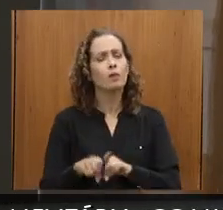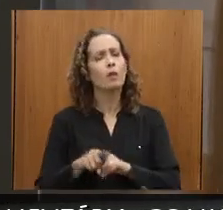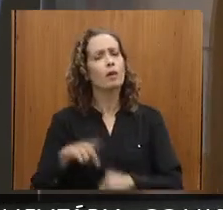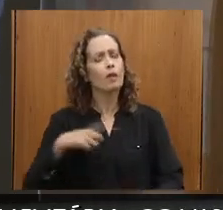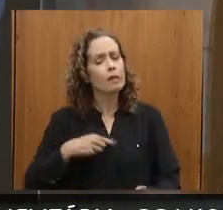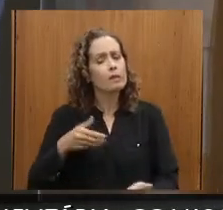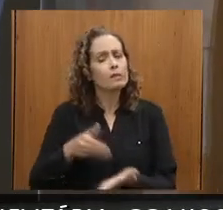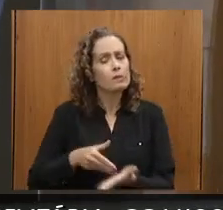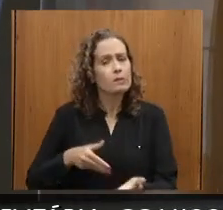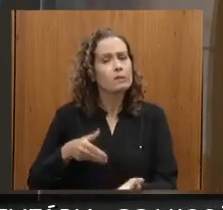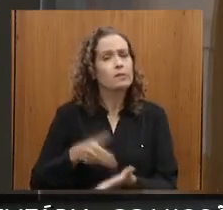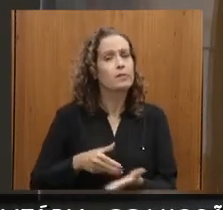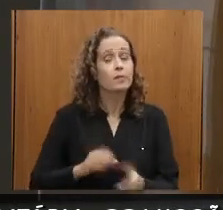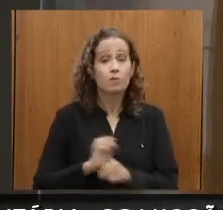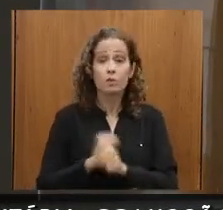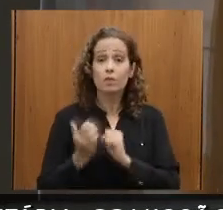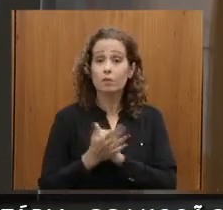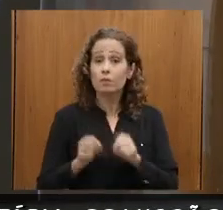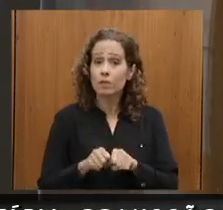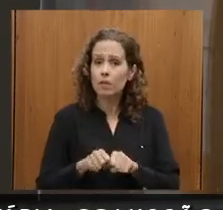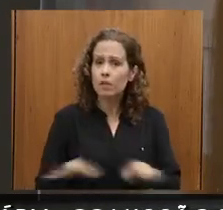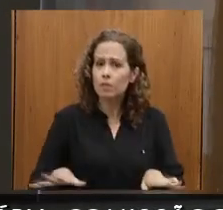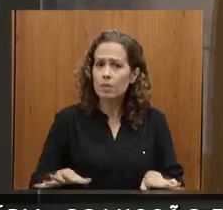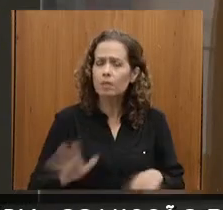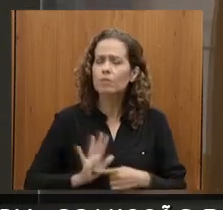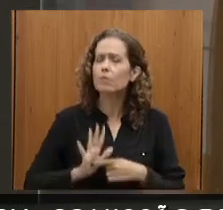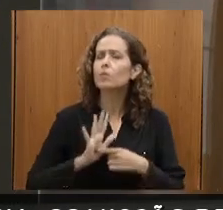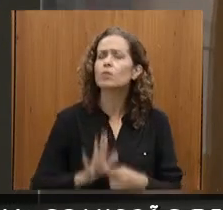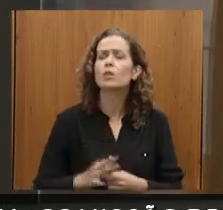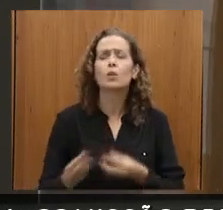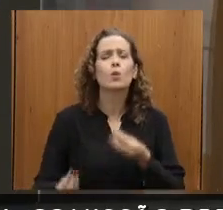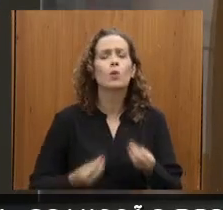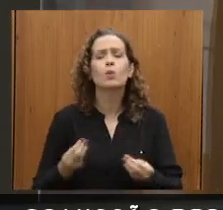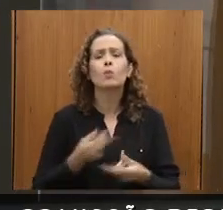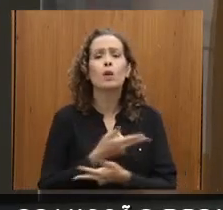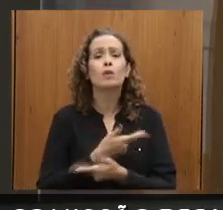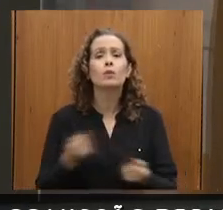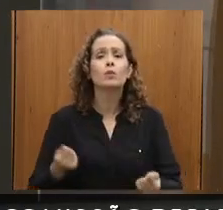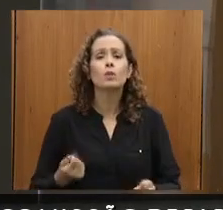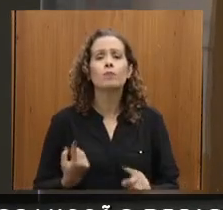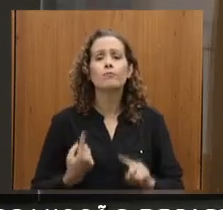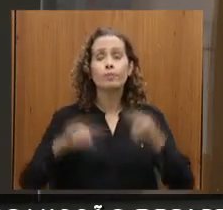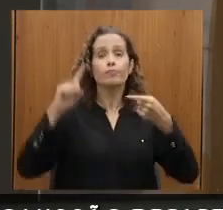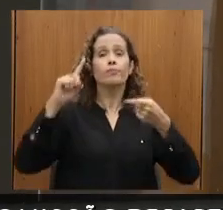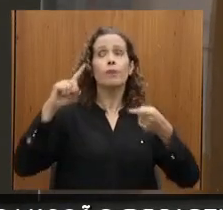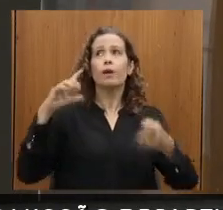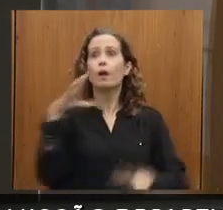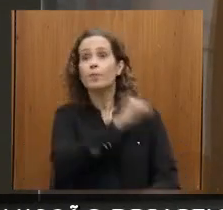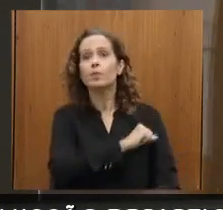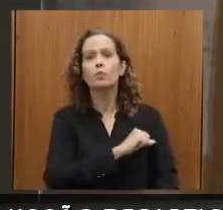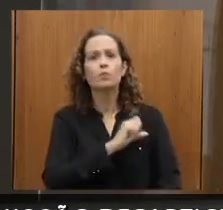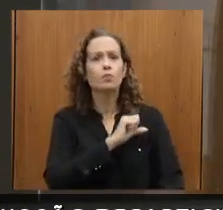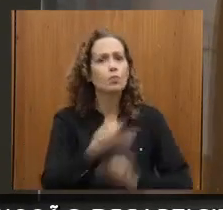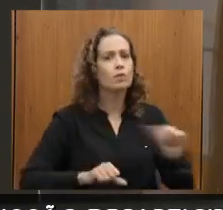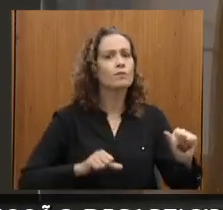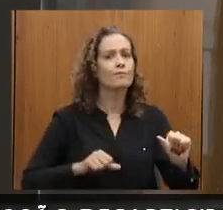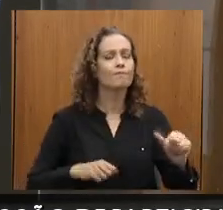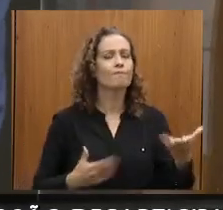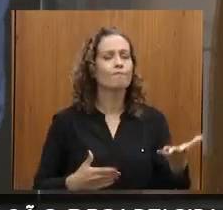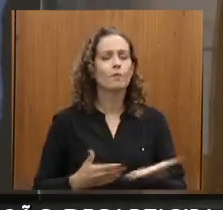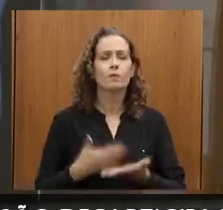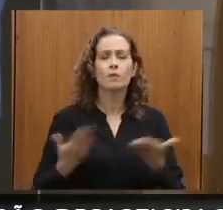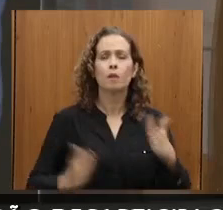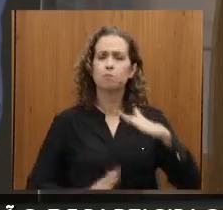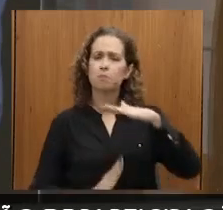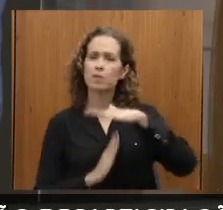e a pandemia mostrou como as coisas mudam da noite para o dia. Então, você limitar, para mim,